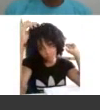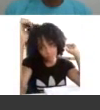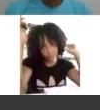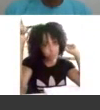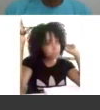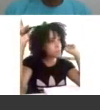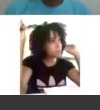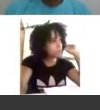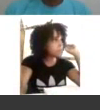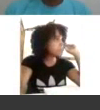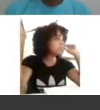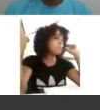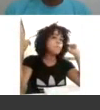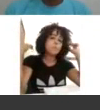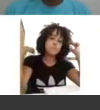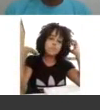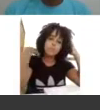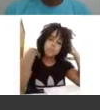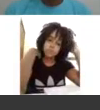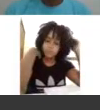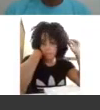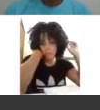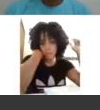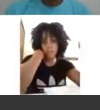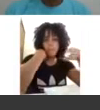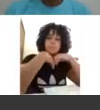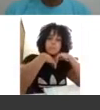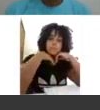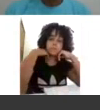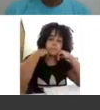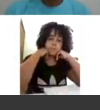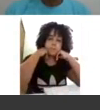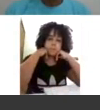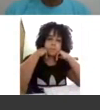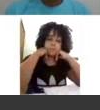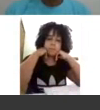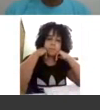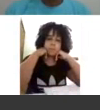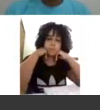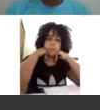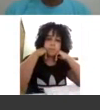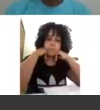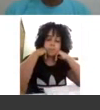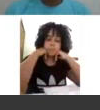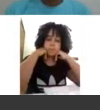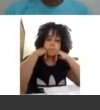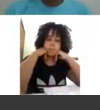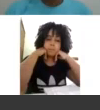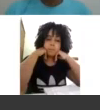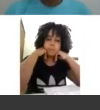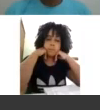do alcance, né, do PIBID, das ações nas escolas, né, da transformação que esse programa vem